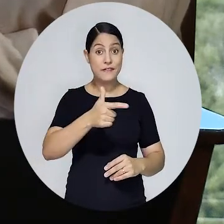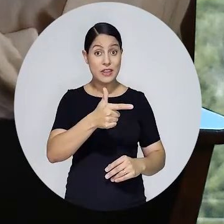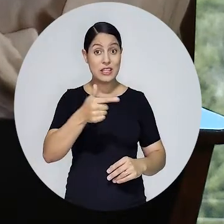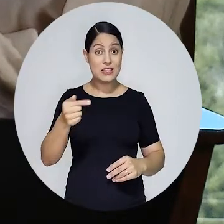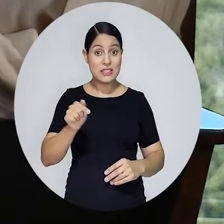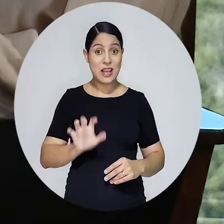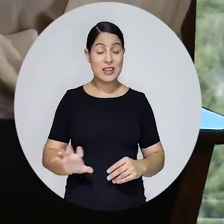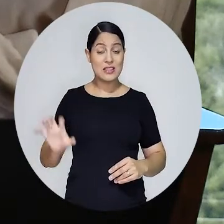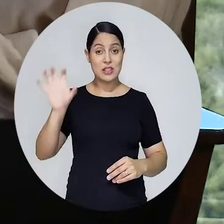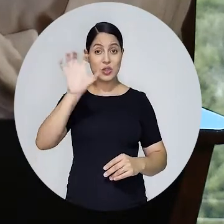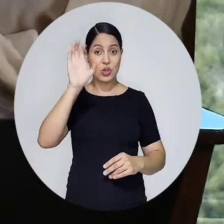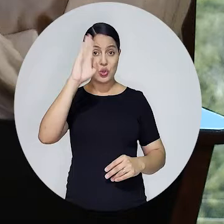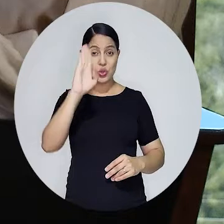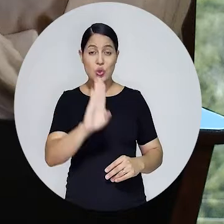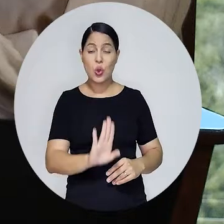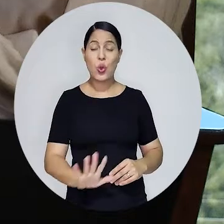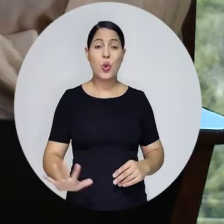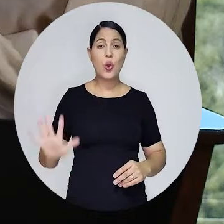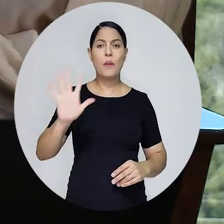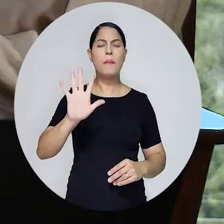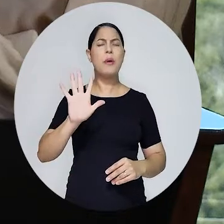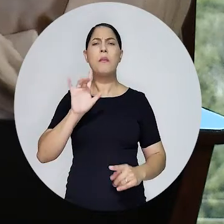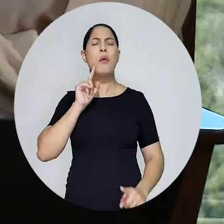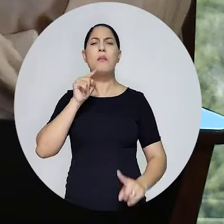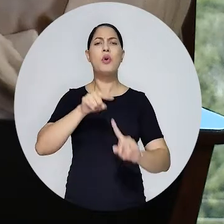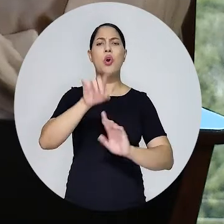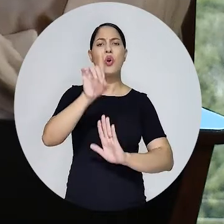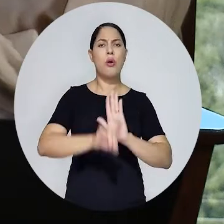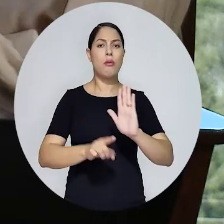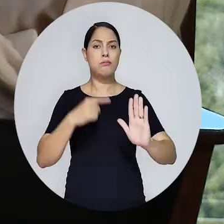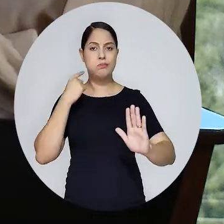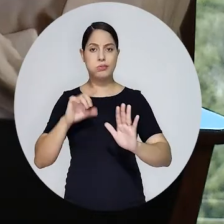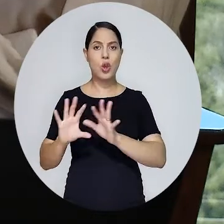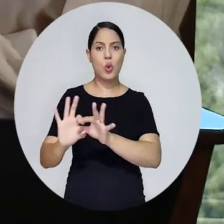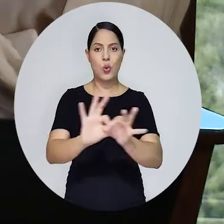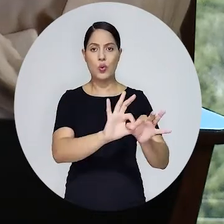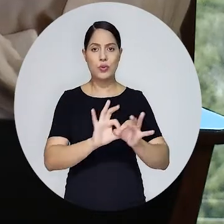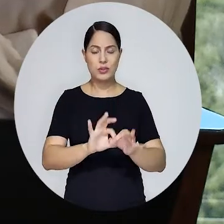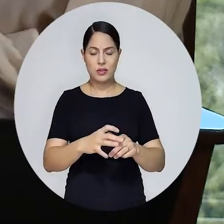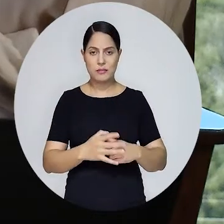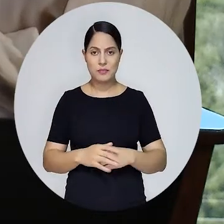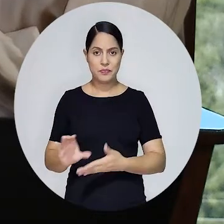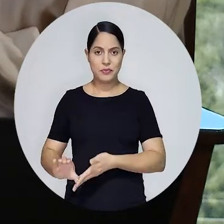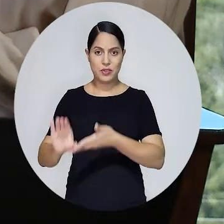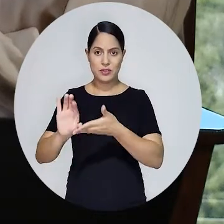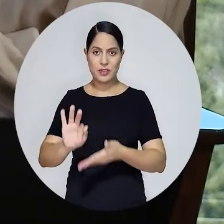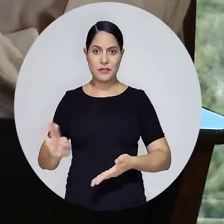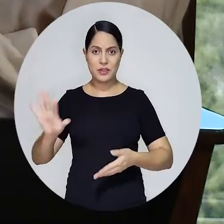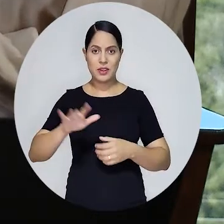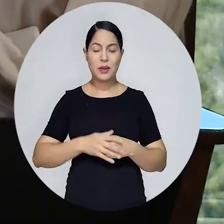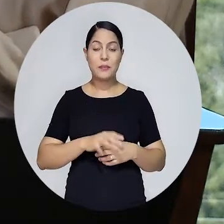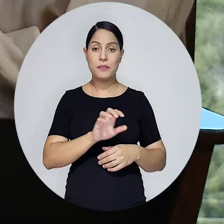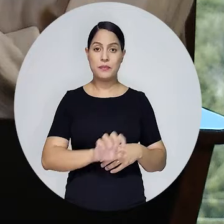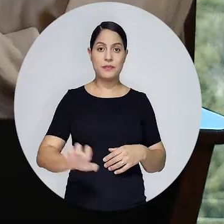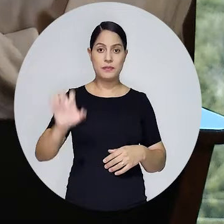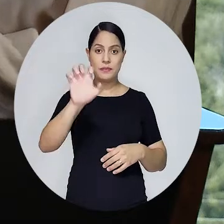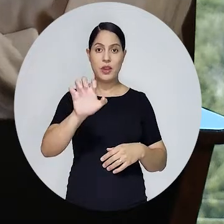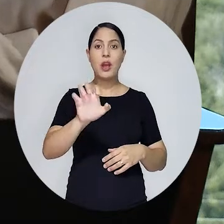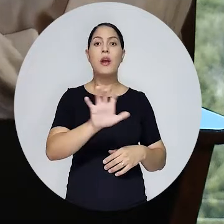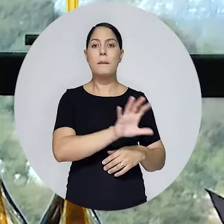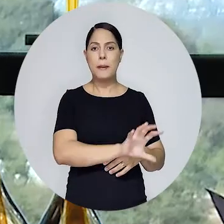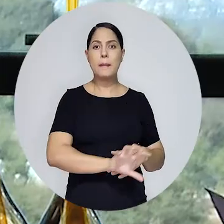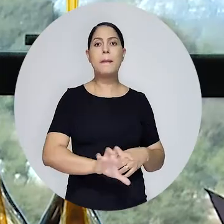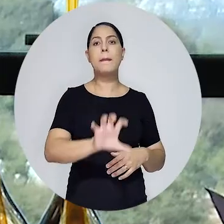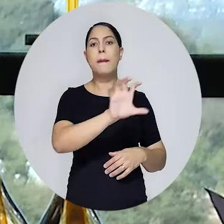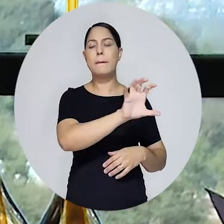O lema de defesa de prerrogativas se chama União institucional, que é Conselho Federal, seccionais e subseções. E esse é o